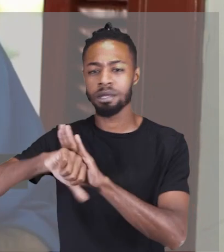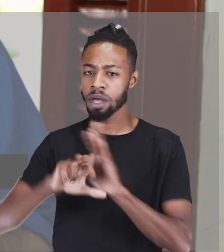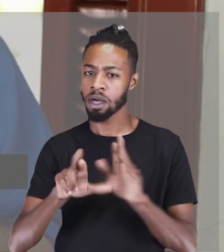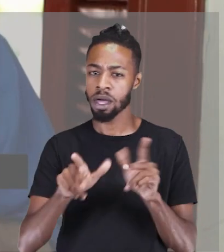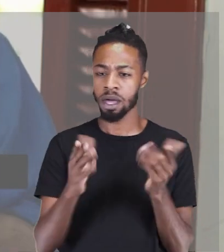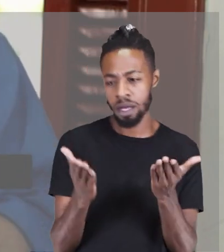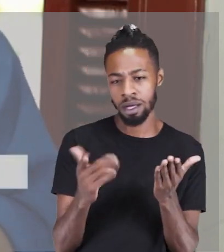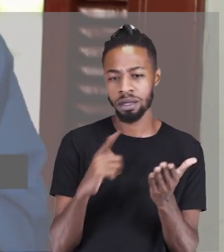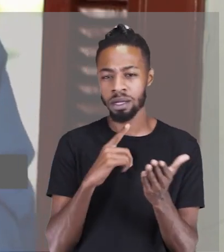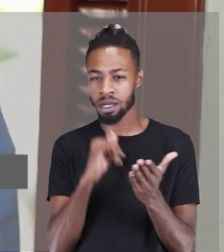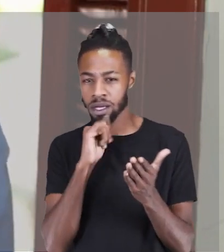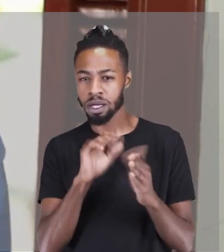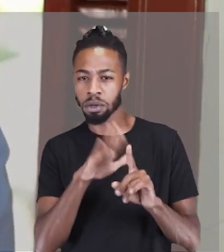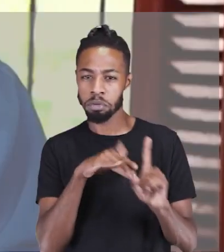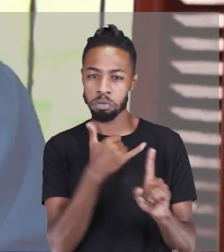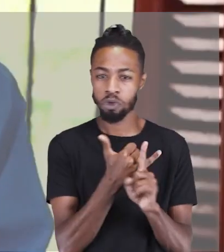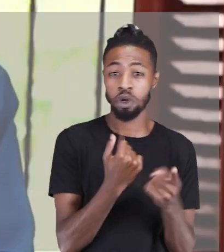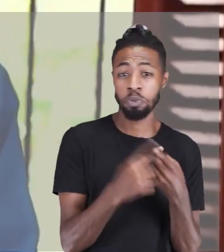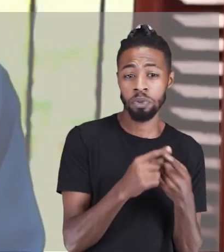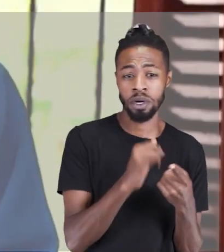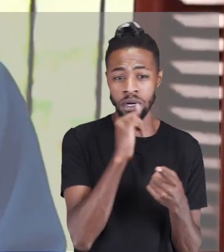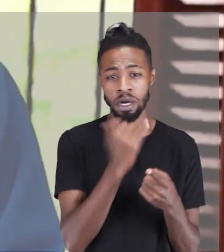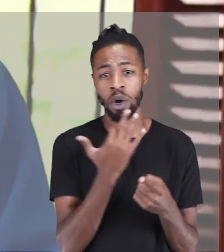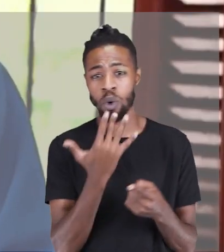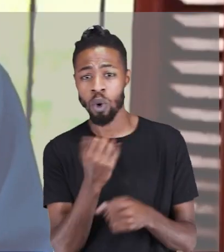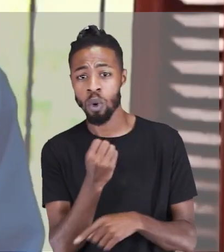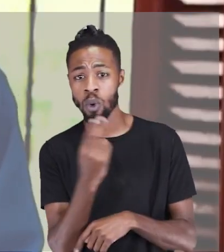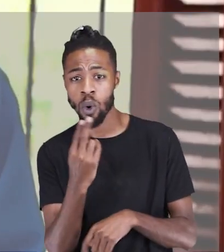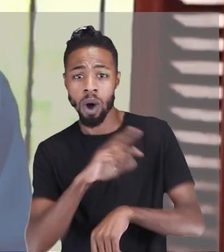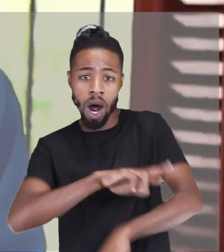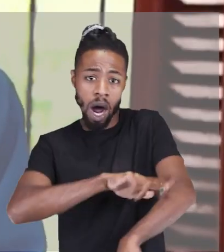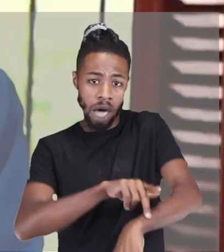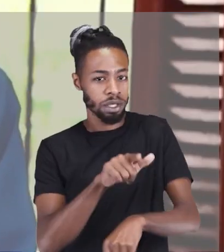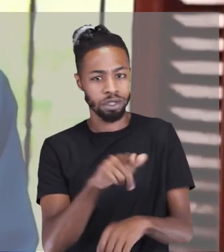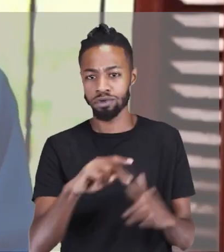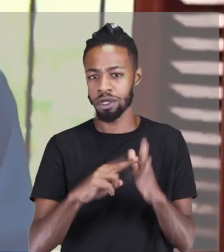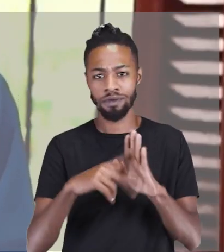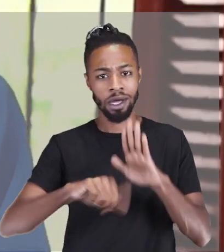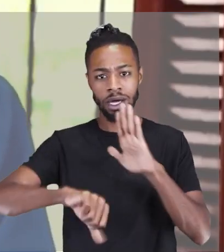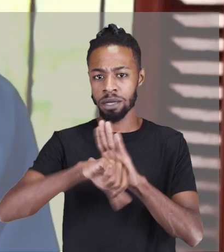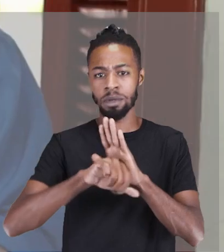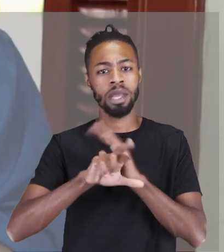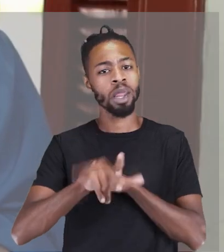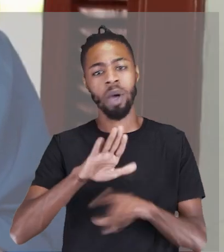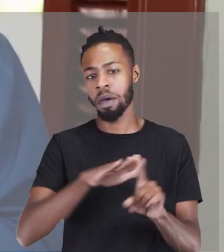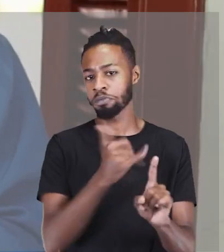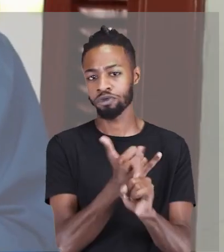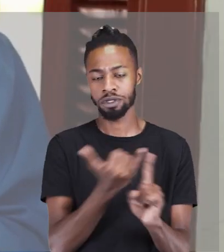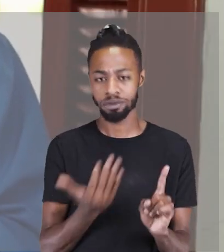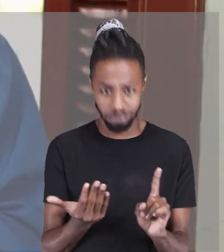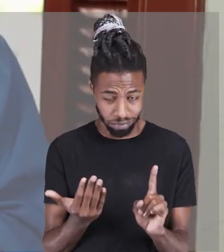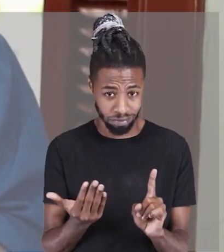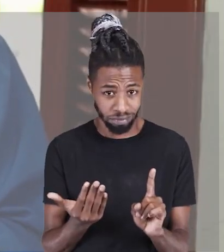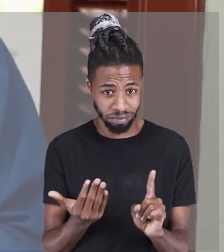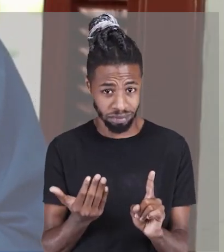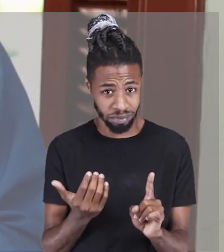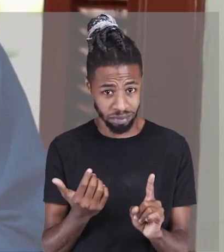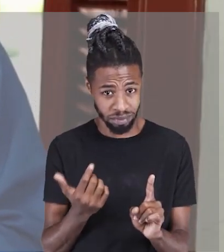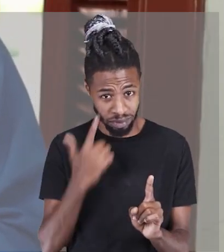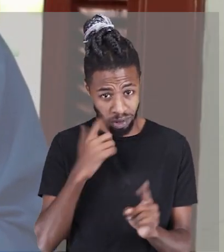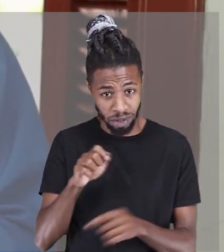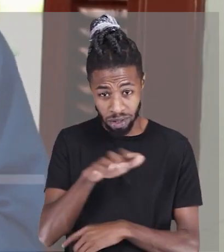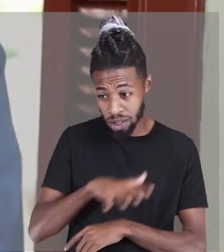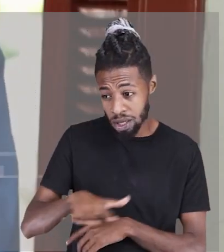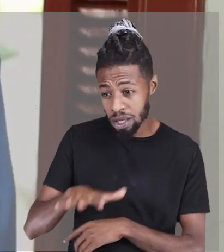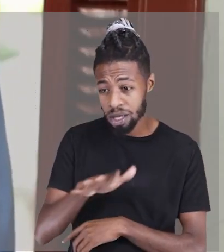o bullying e a prática de crimes. Existe na literatura falando que existe bullying por conta de cor ou